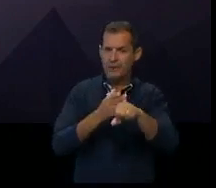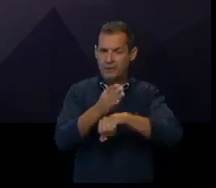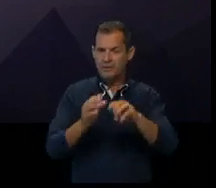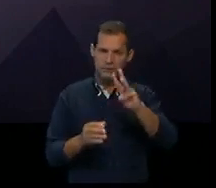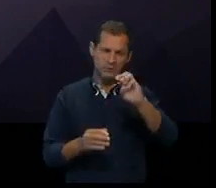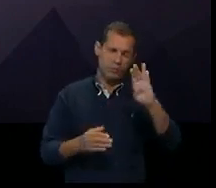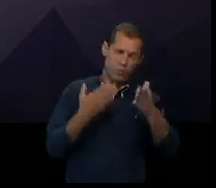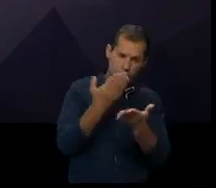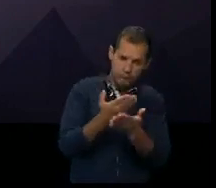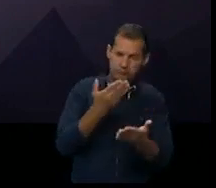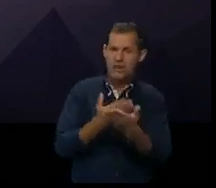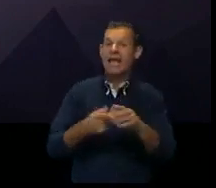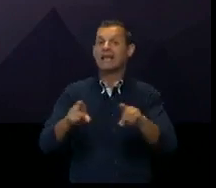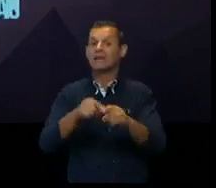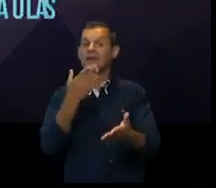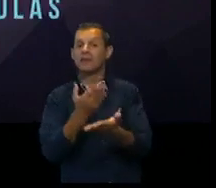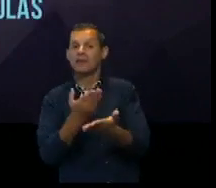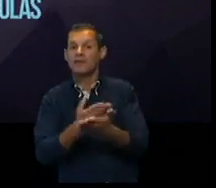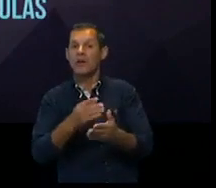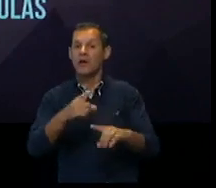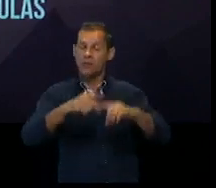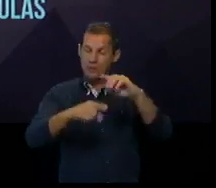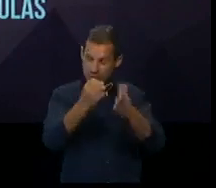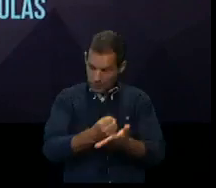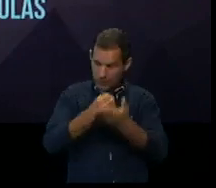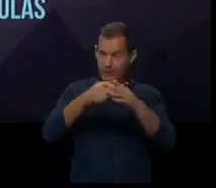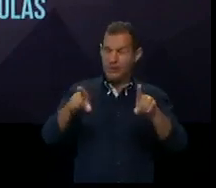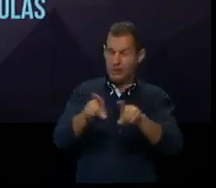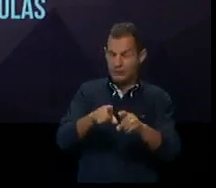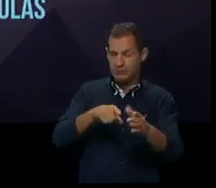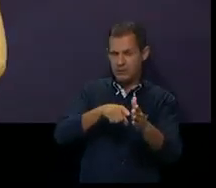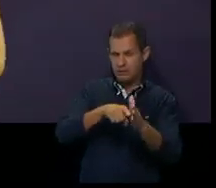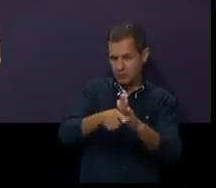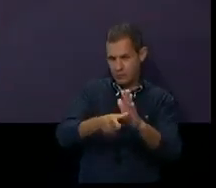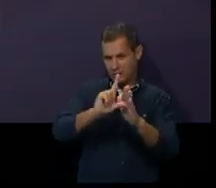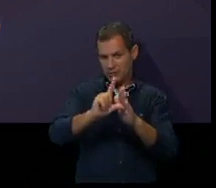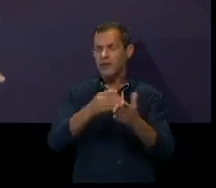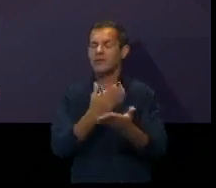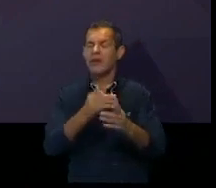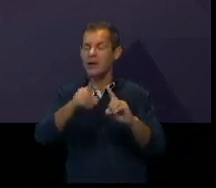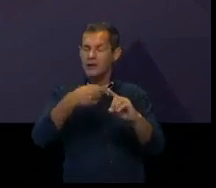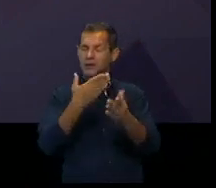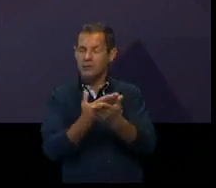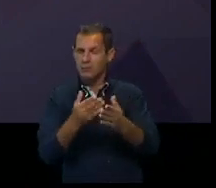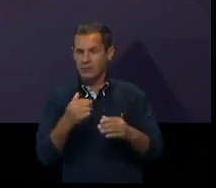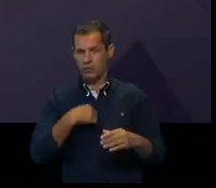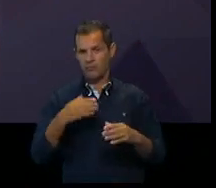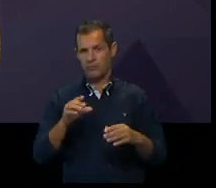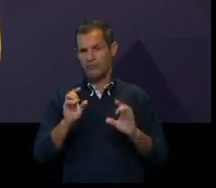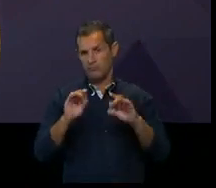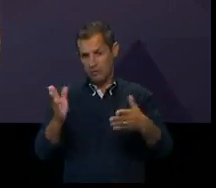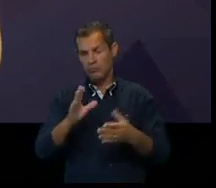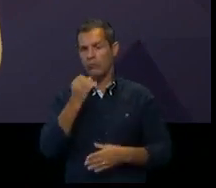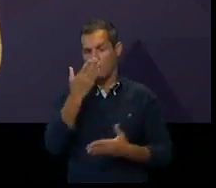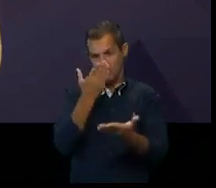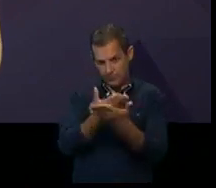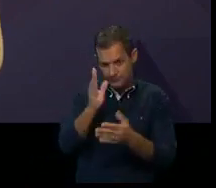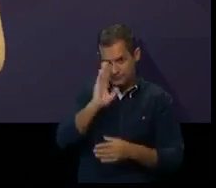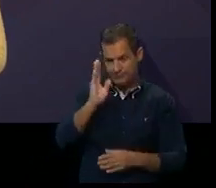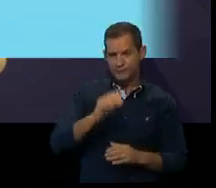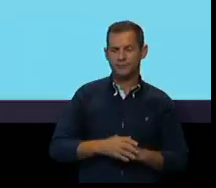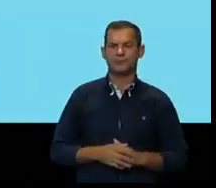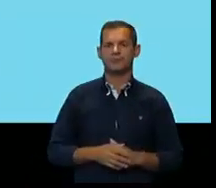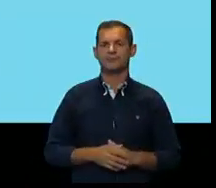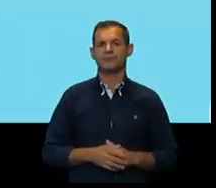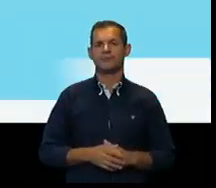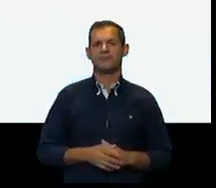as webaulas, estudar o material complementar e as pré- e pós-aulas. Eu fico por aqui. Bons estudos e até